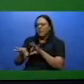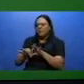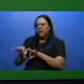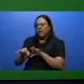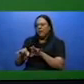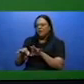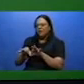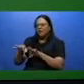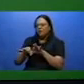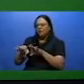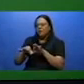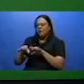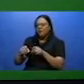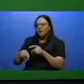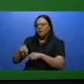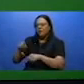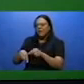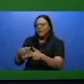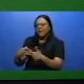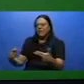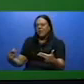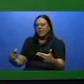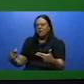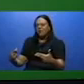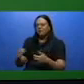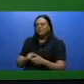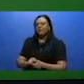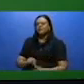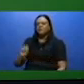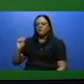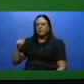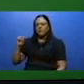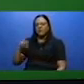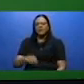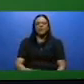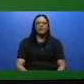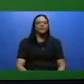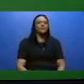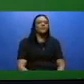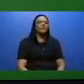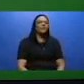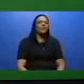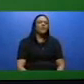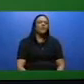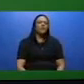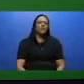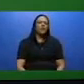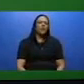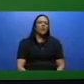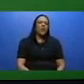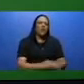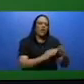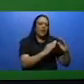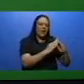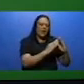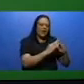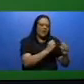aí eles começaram a produzir mais, né? Então, pode pôr o X. O aumento do número de casas